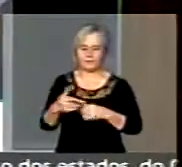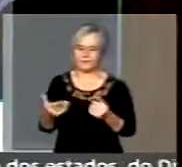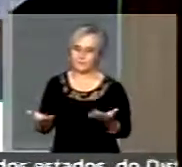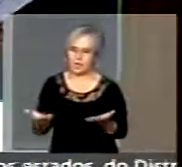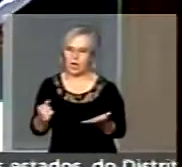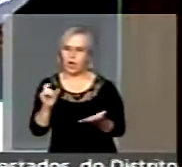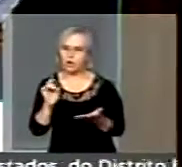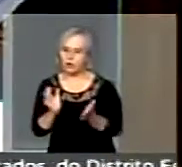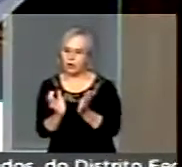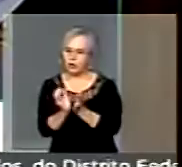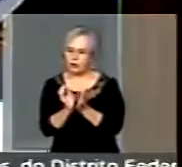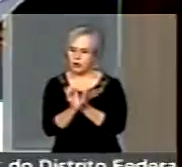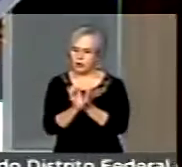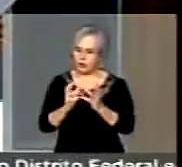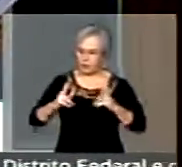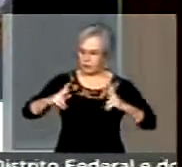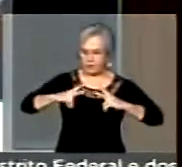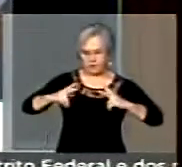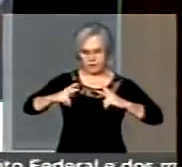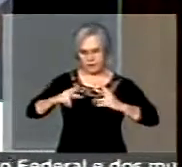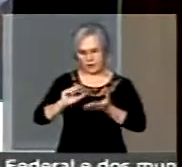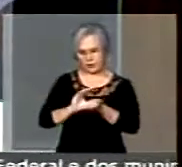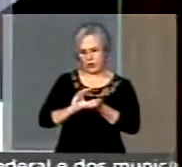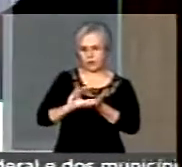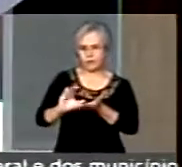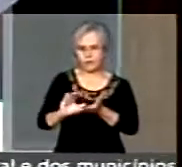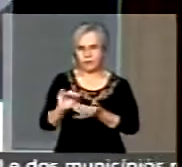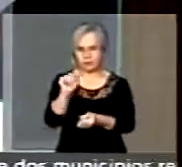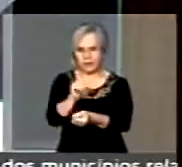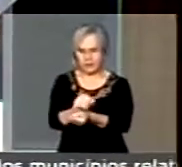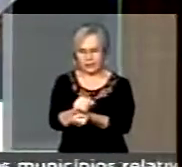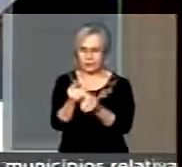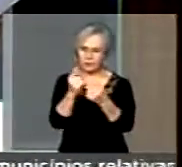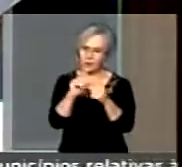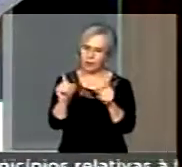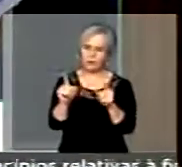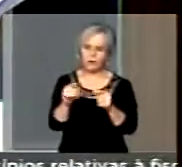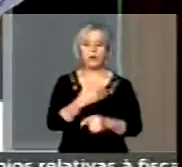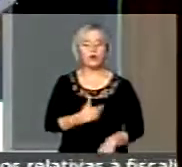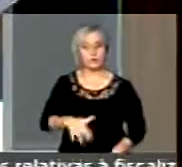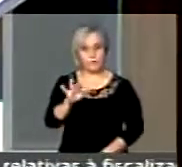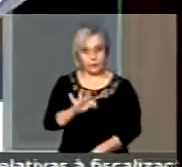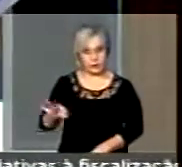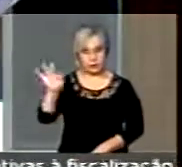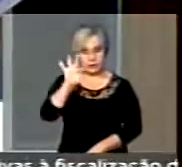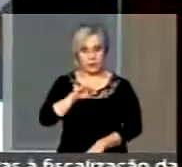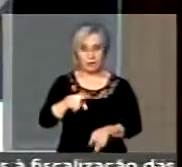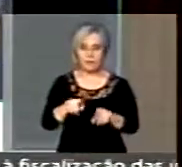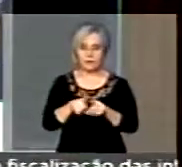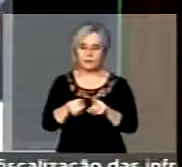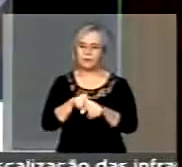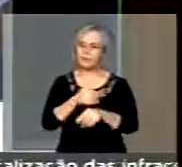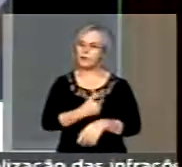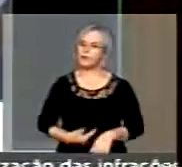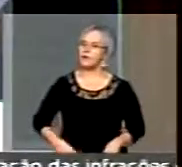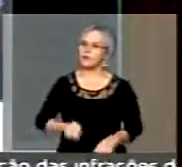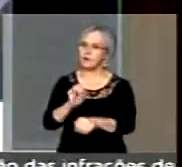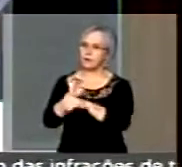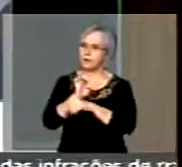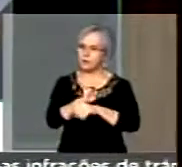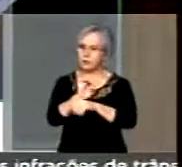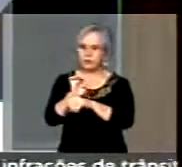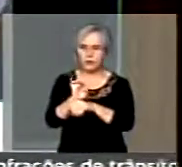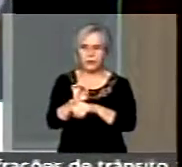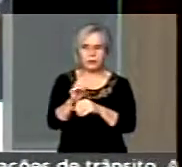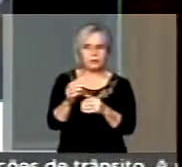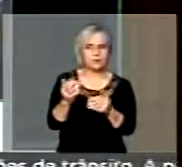só os investidores privados que estão parando de investir. O governo federal e os governos estaduais que